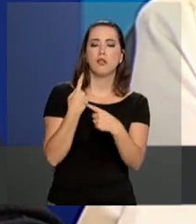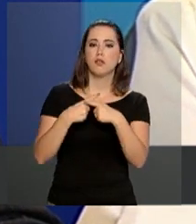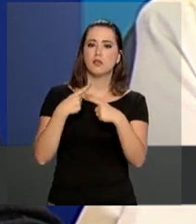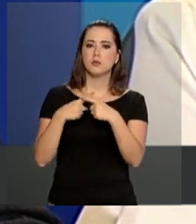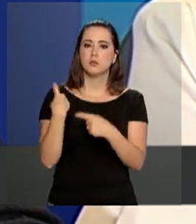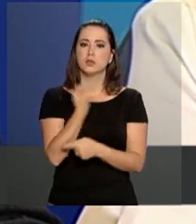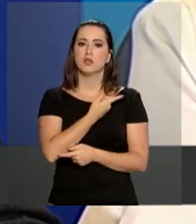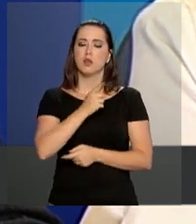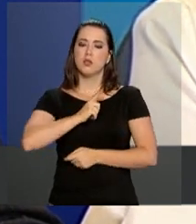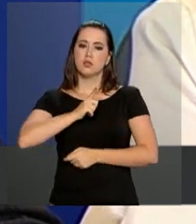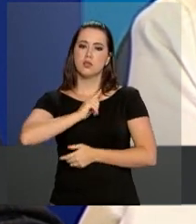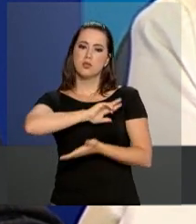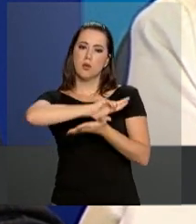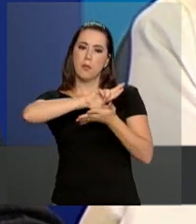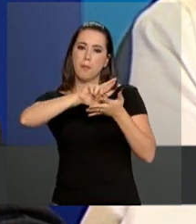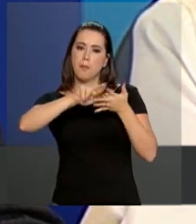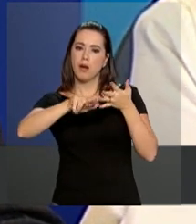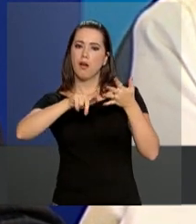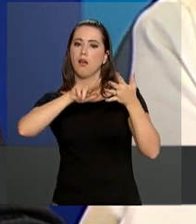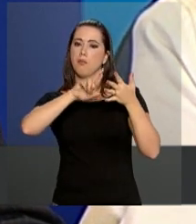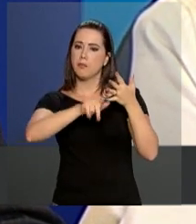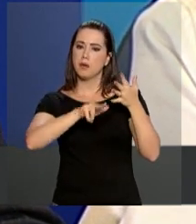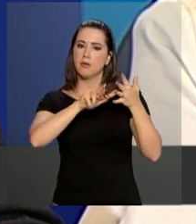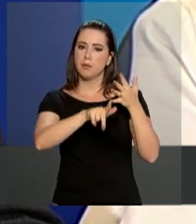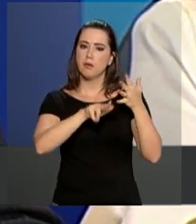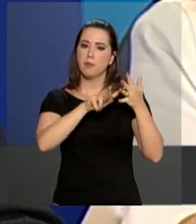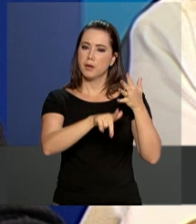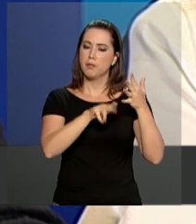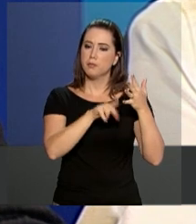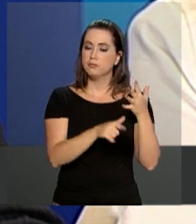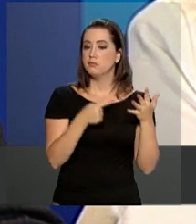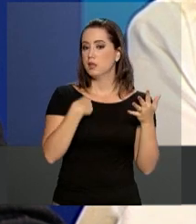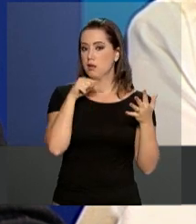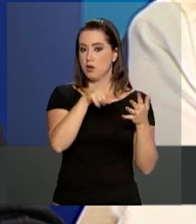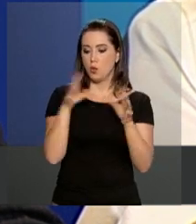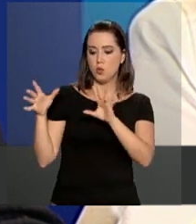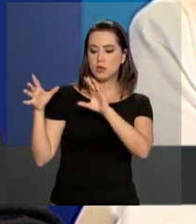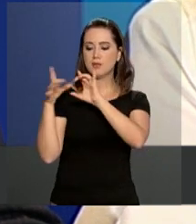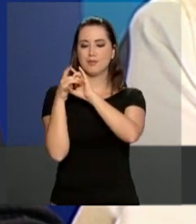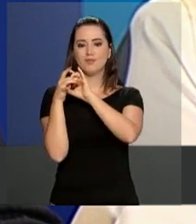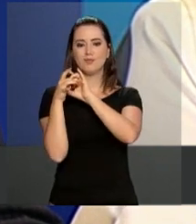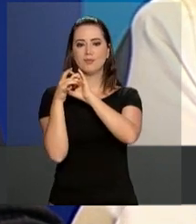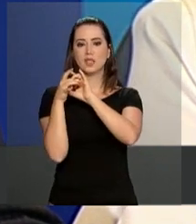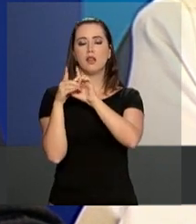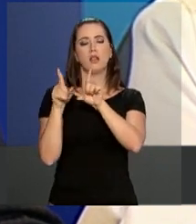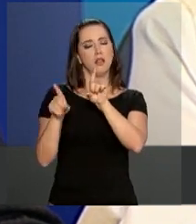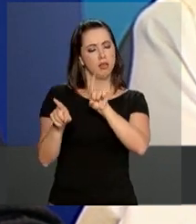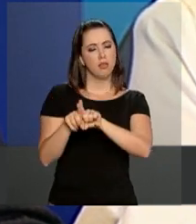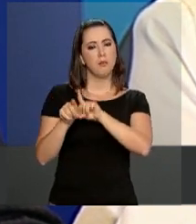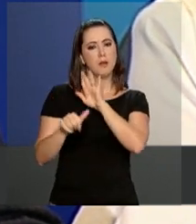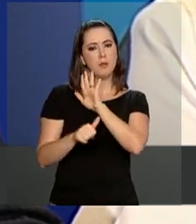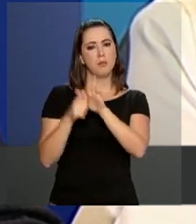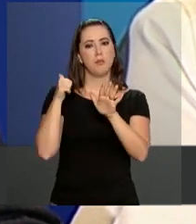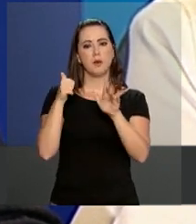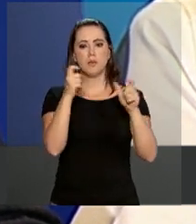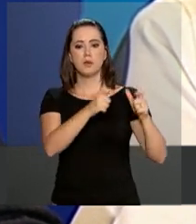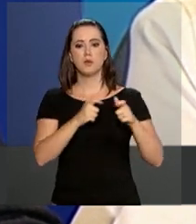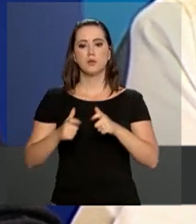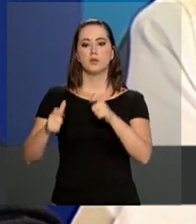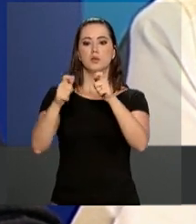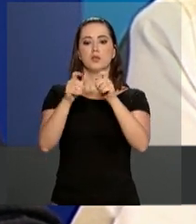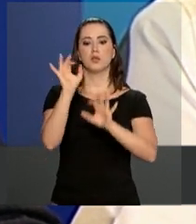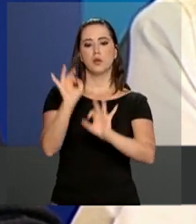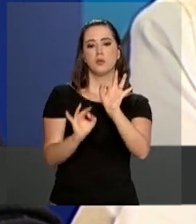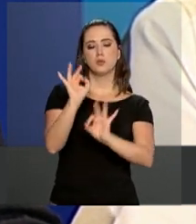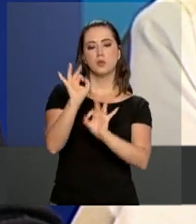é uma série de parcerias e primeiro lugar um planejamento muito